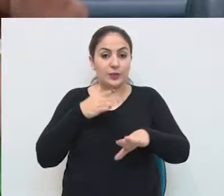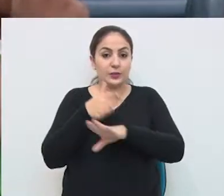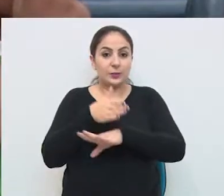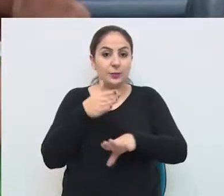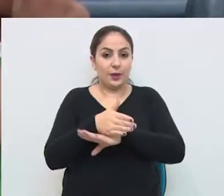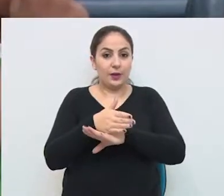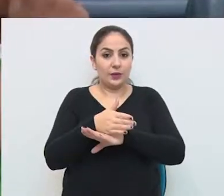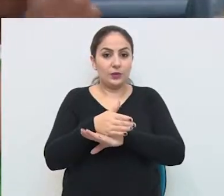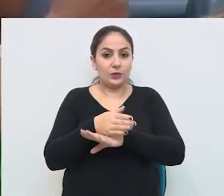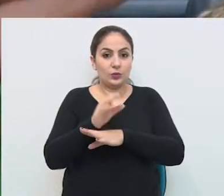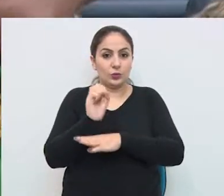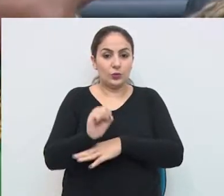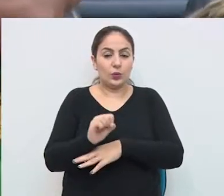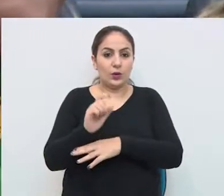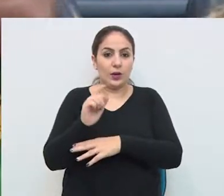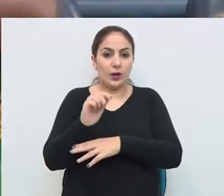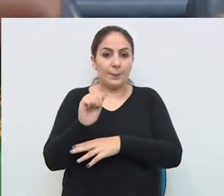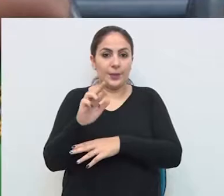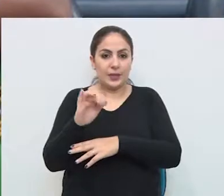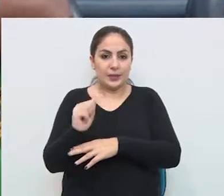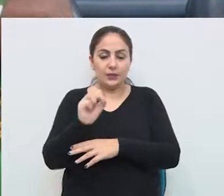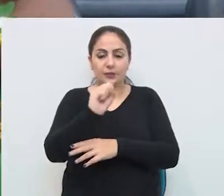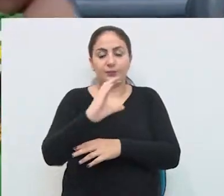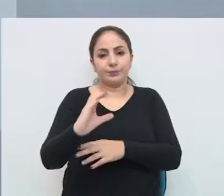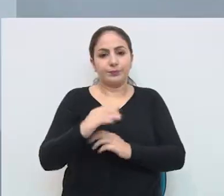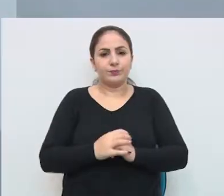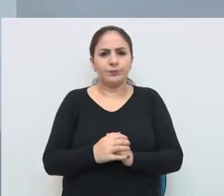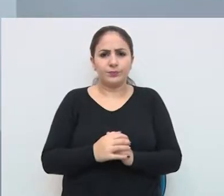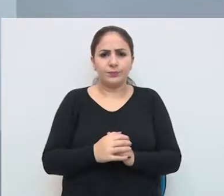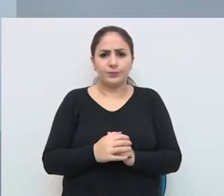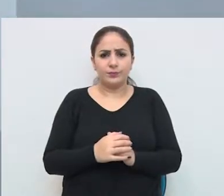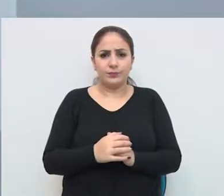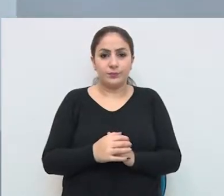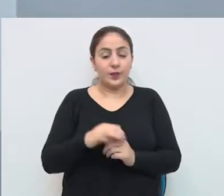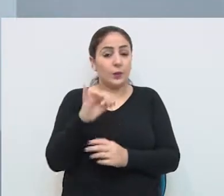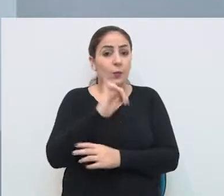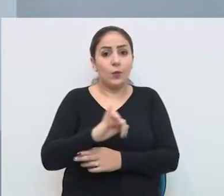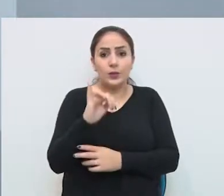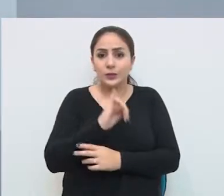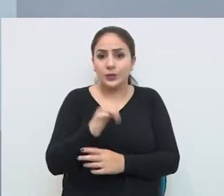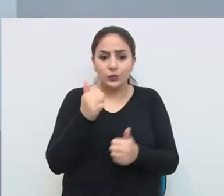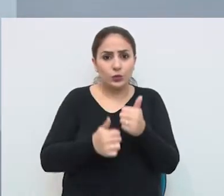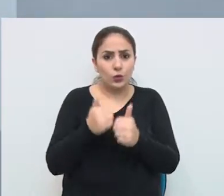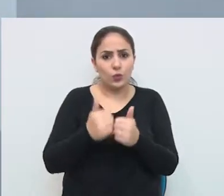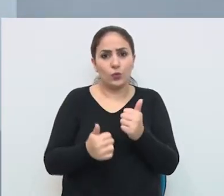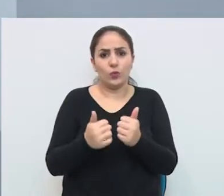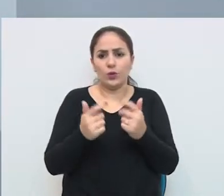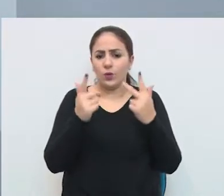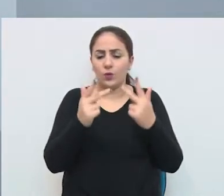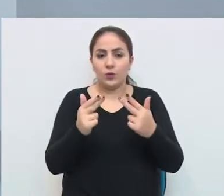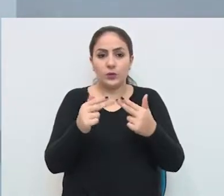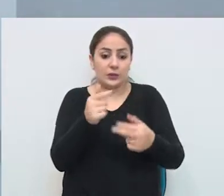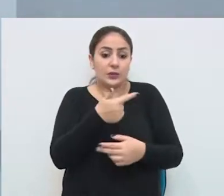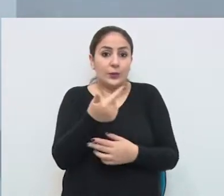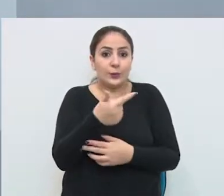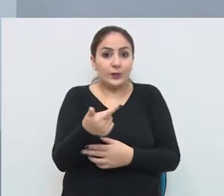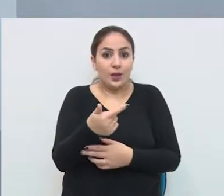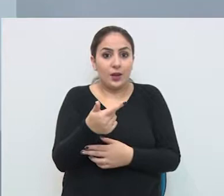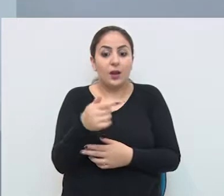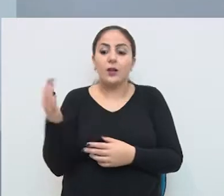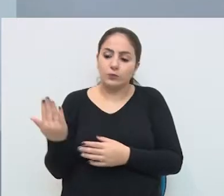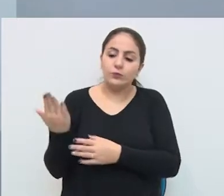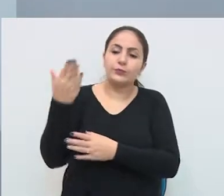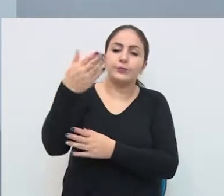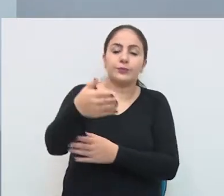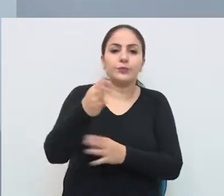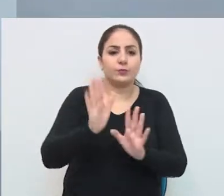de um campeonato sul-americano em Santa Catarina. Fazer um jogo tão importante no sul-americano aí, nem os outros times da cidade não tem, eles estão